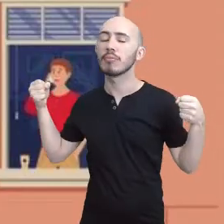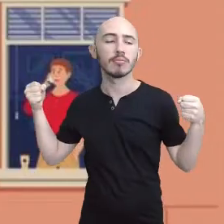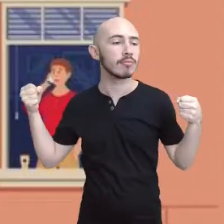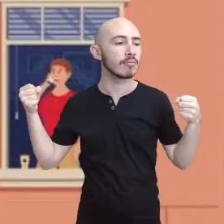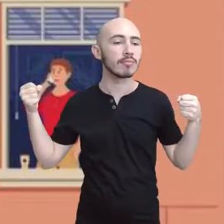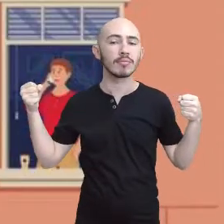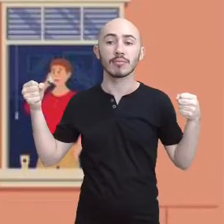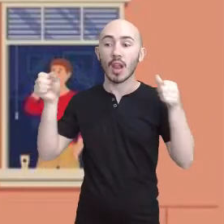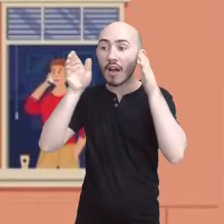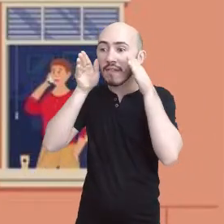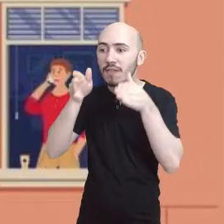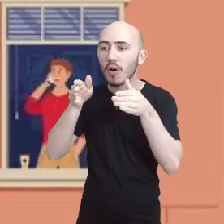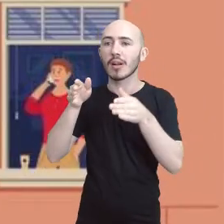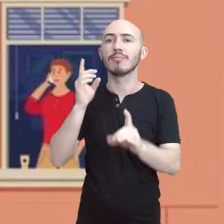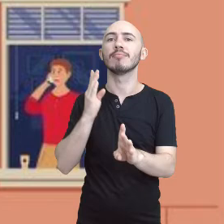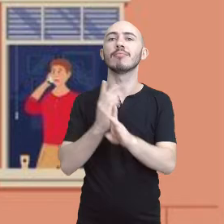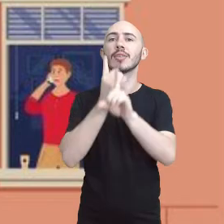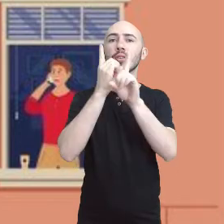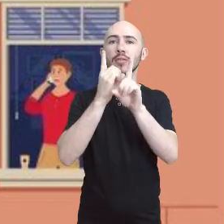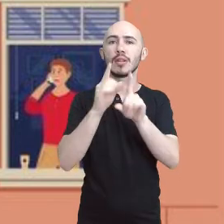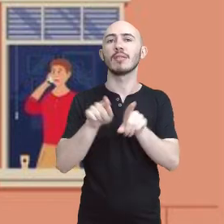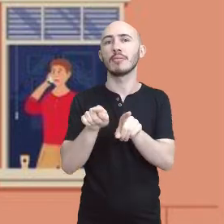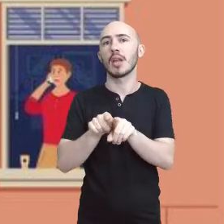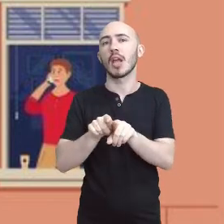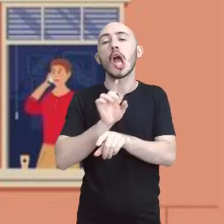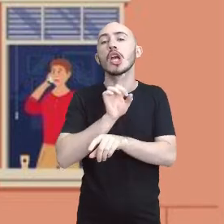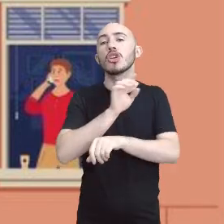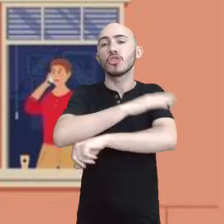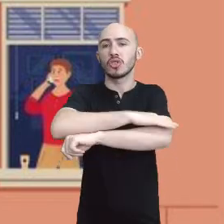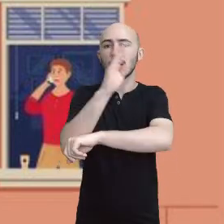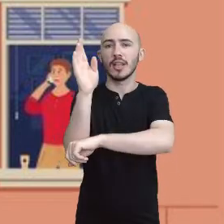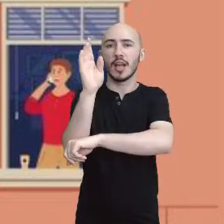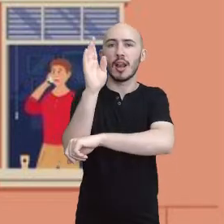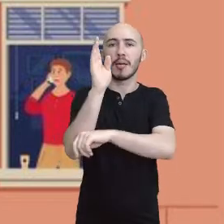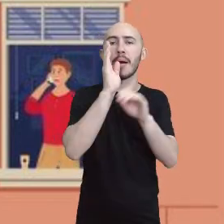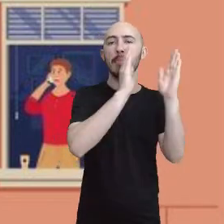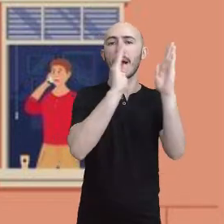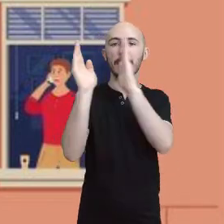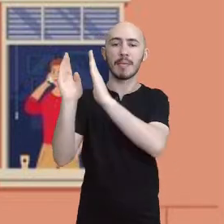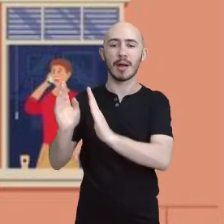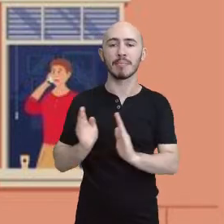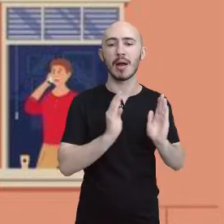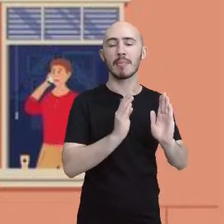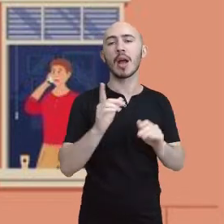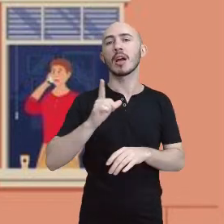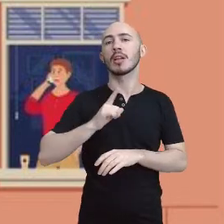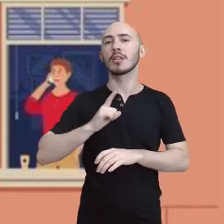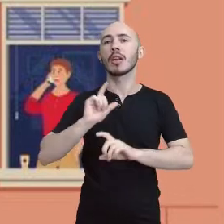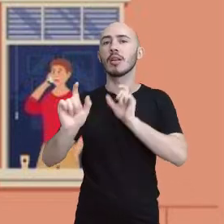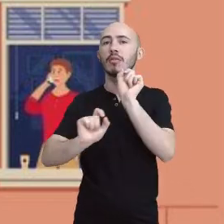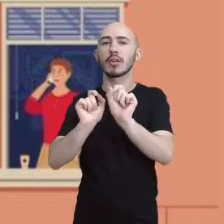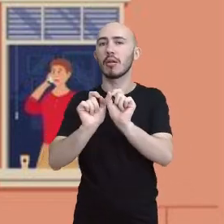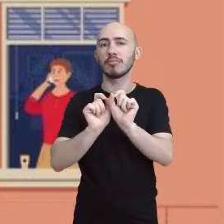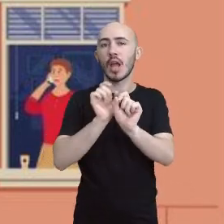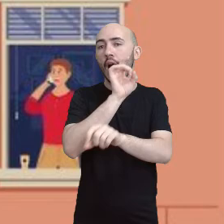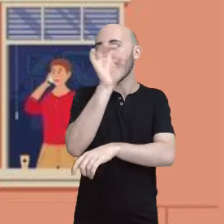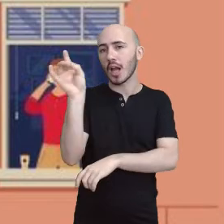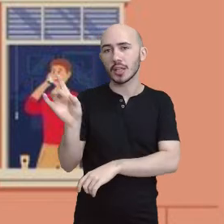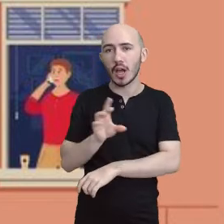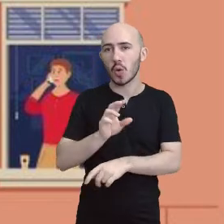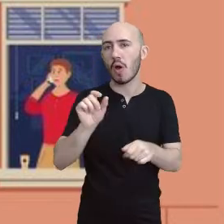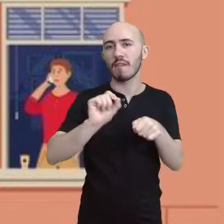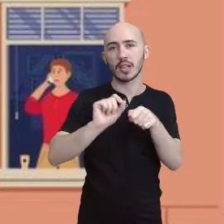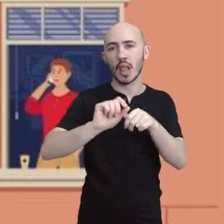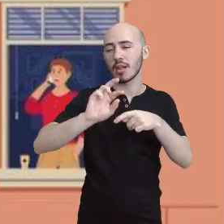centrados para poder encontrar e em cada janela alguém sempre fazendo alguma coisa, né? Temos aqui